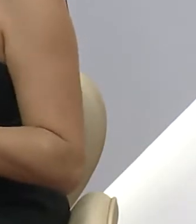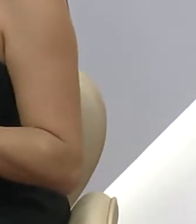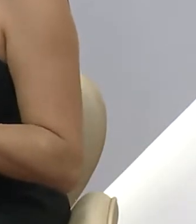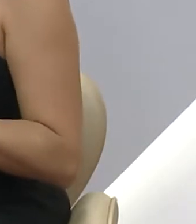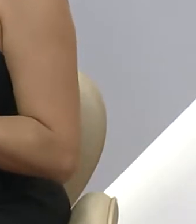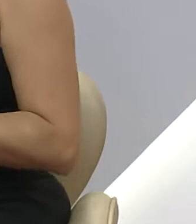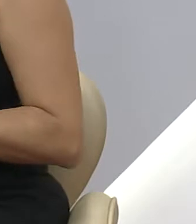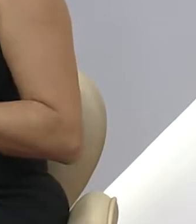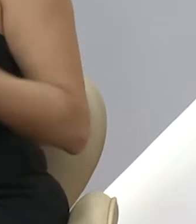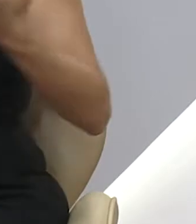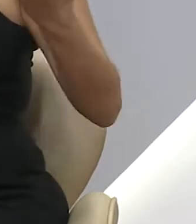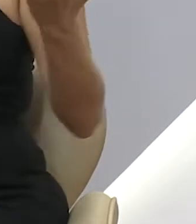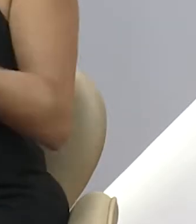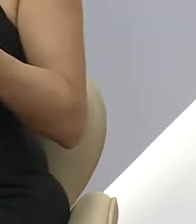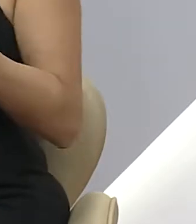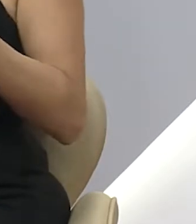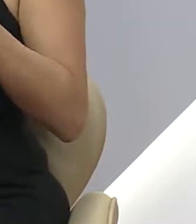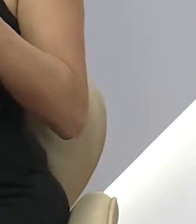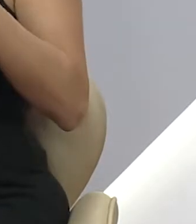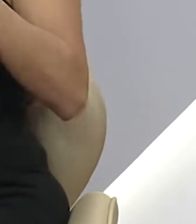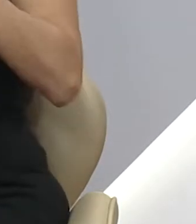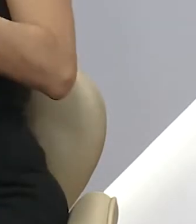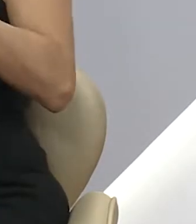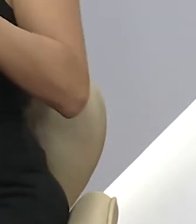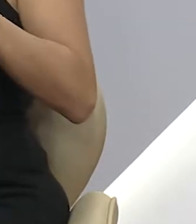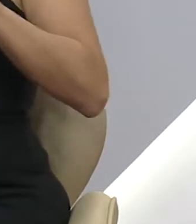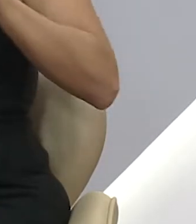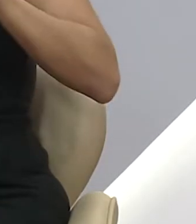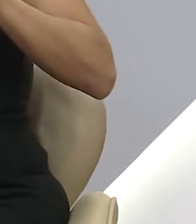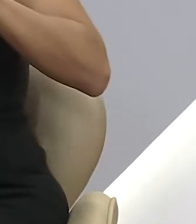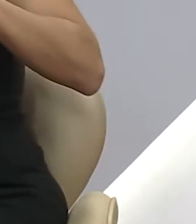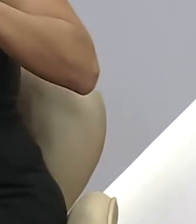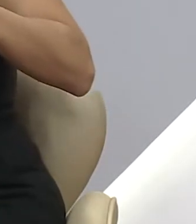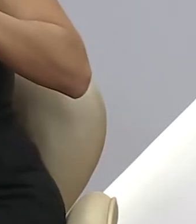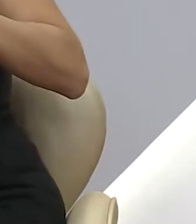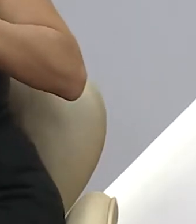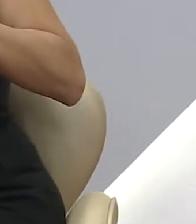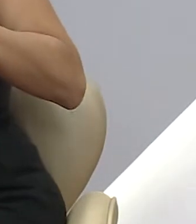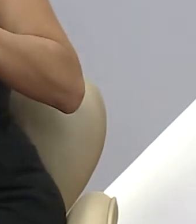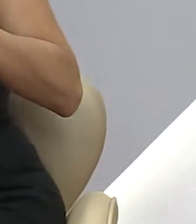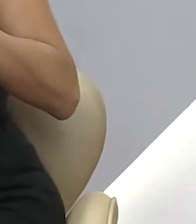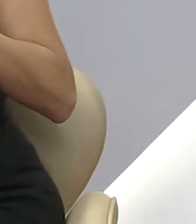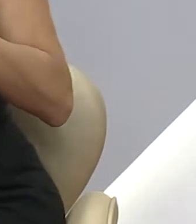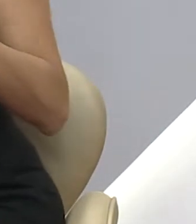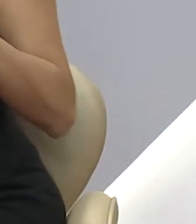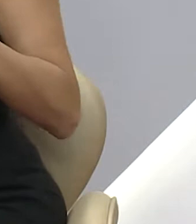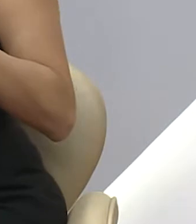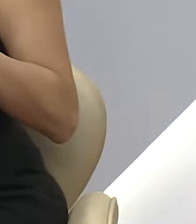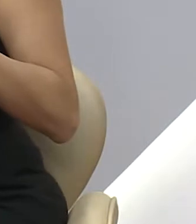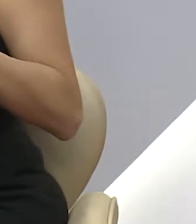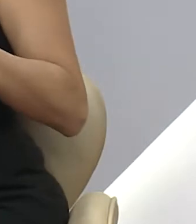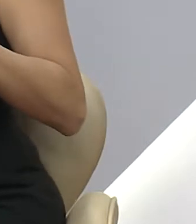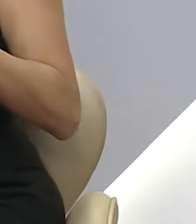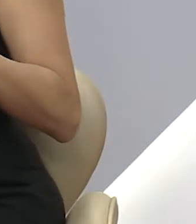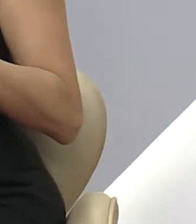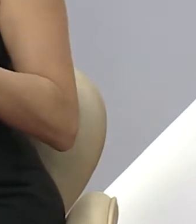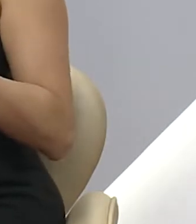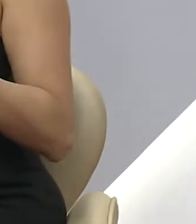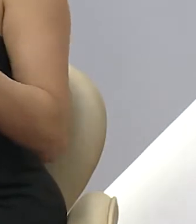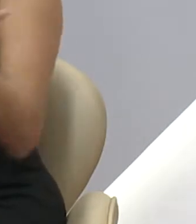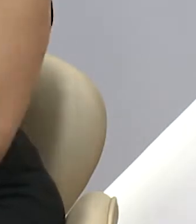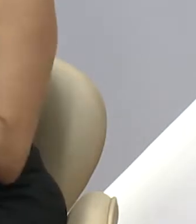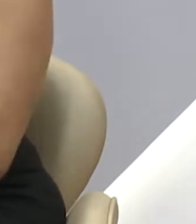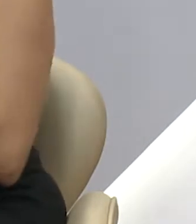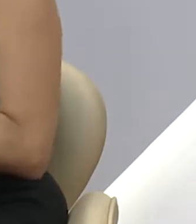suas casas, em lugares fechados, e por isso não havia o reconhecimento. A partir da legislação, a gente tem,